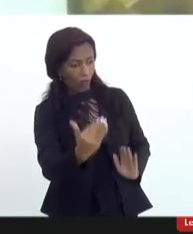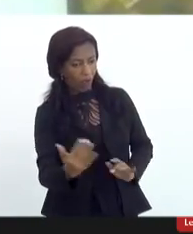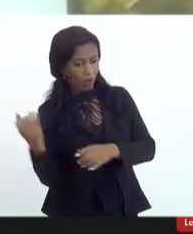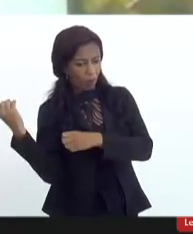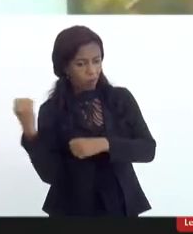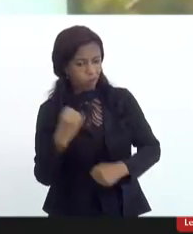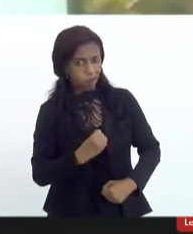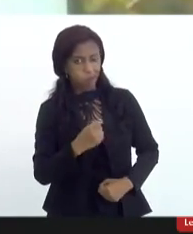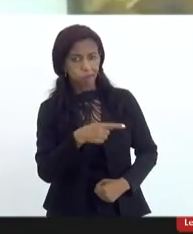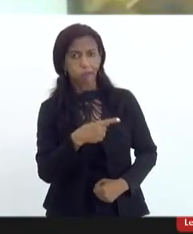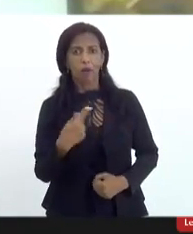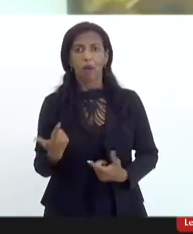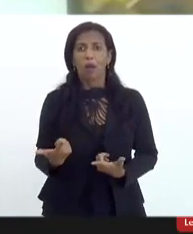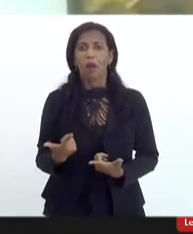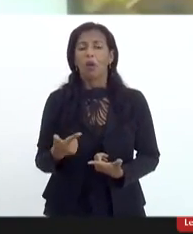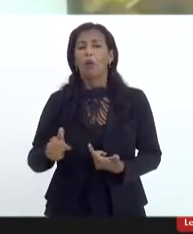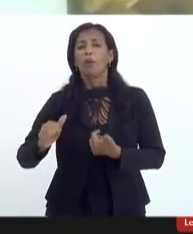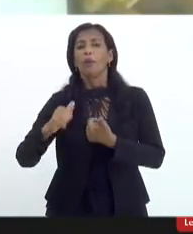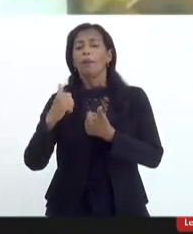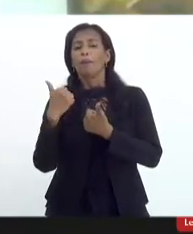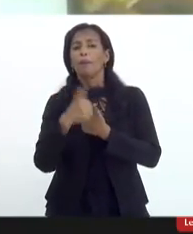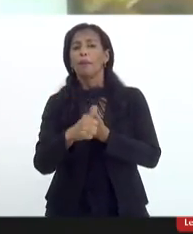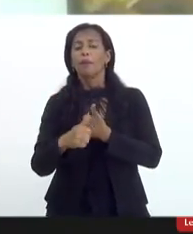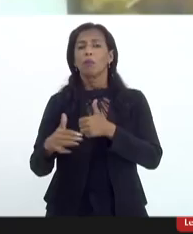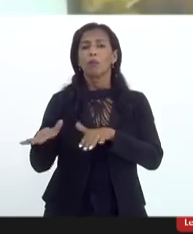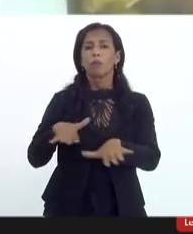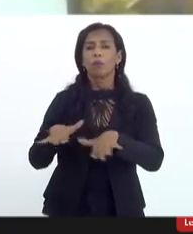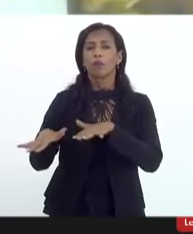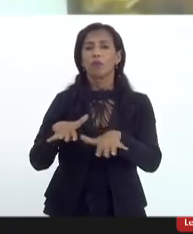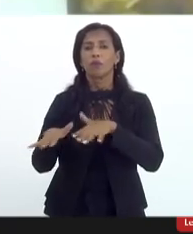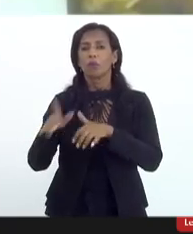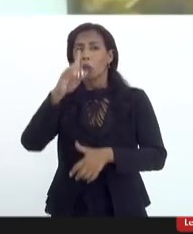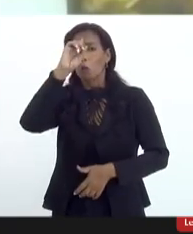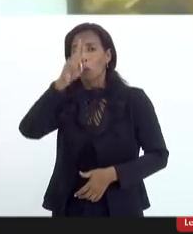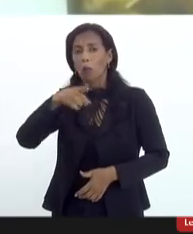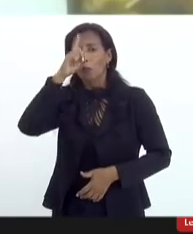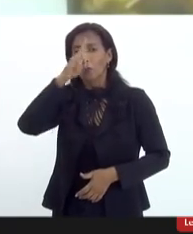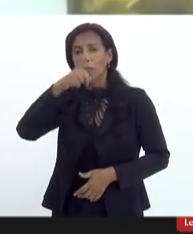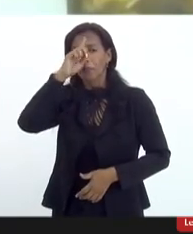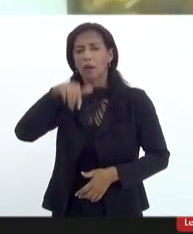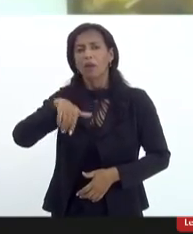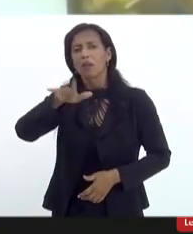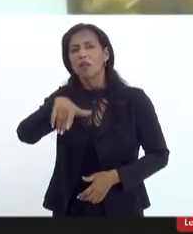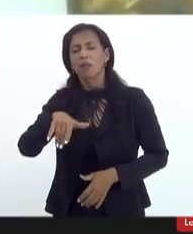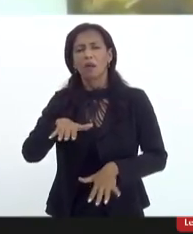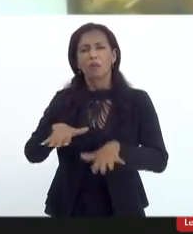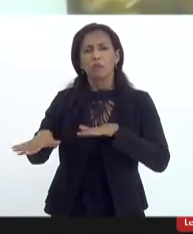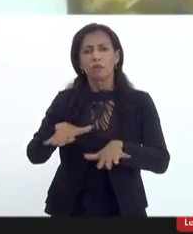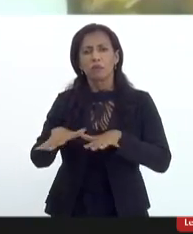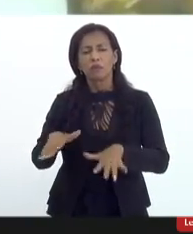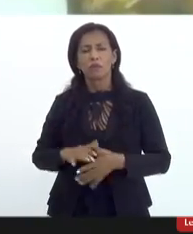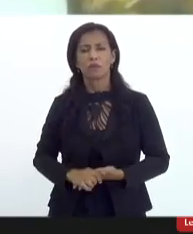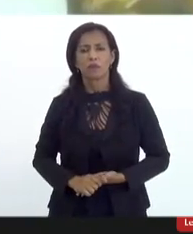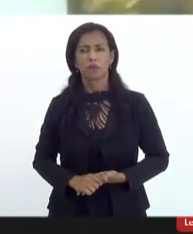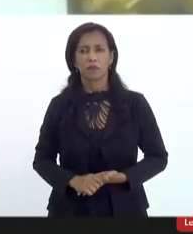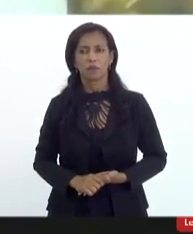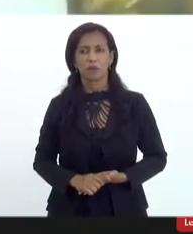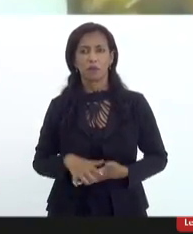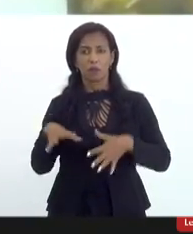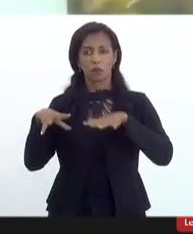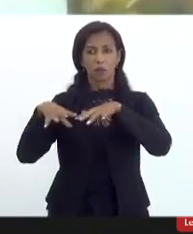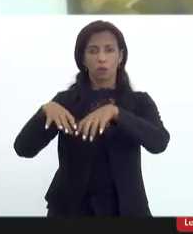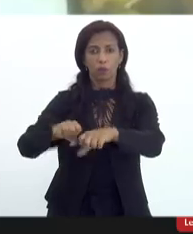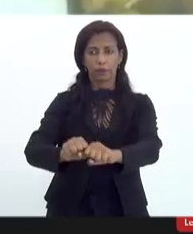Jorge, pois qual é o primeiro movimento do dominador, né? Primeiro movimento do dominador na